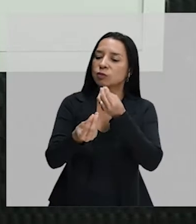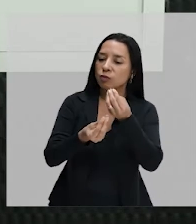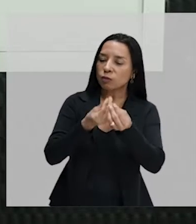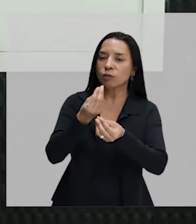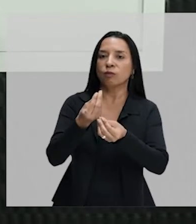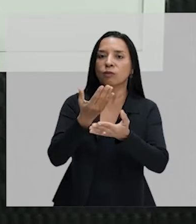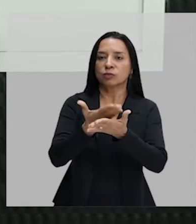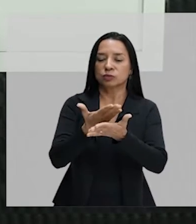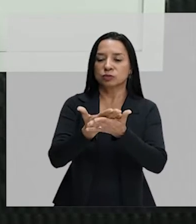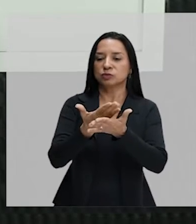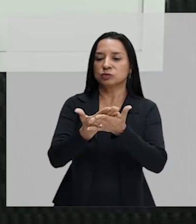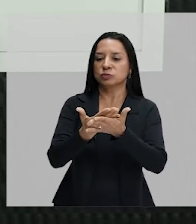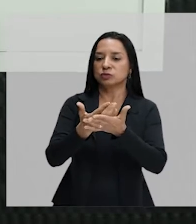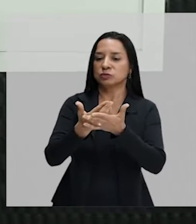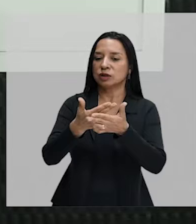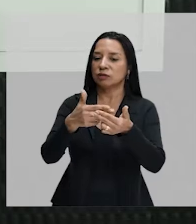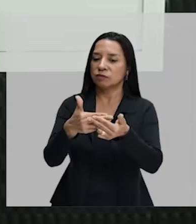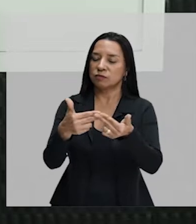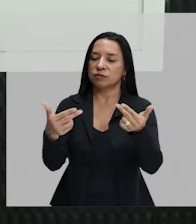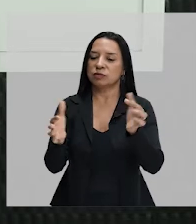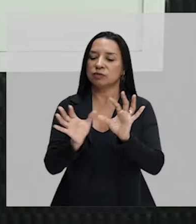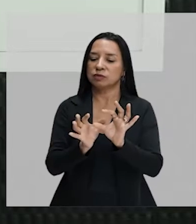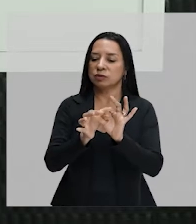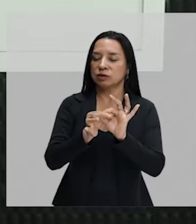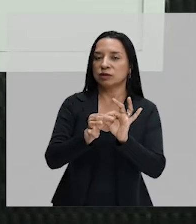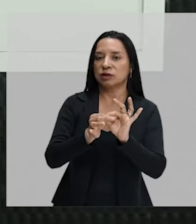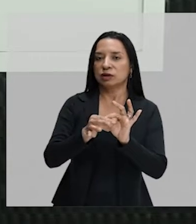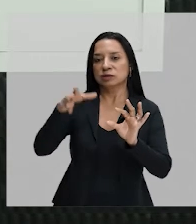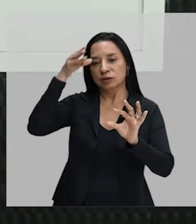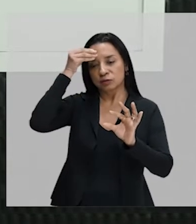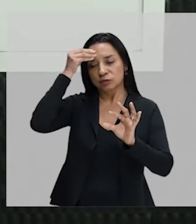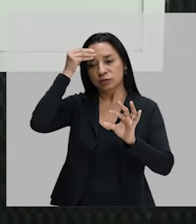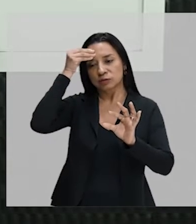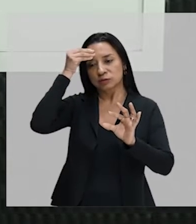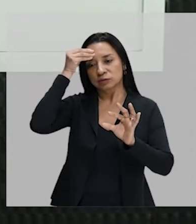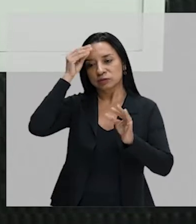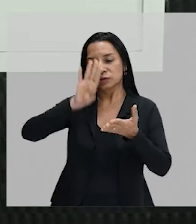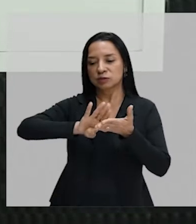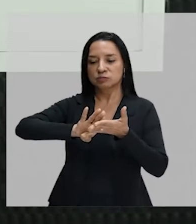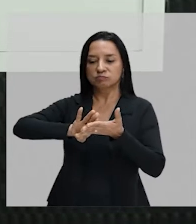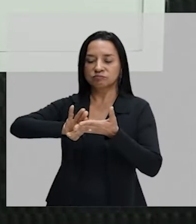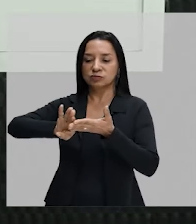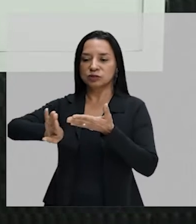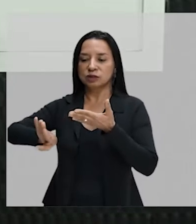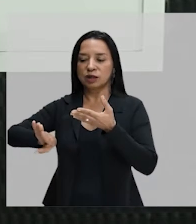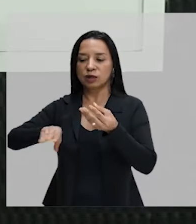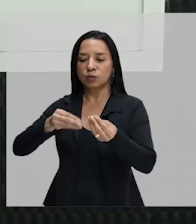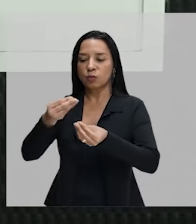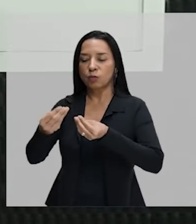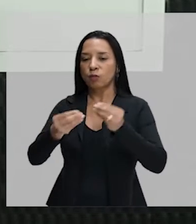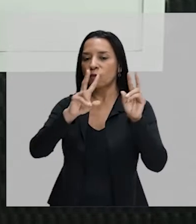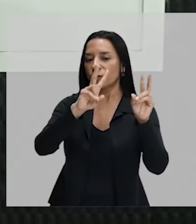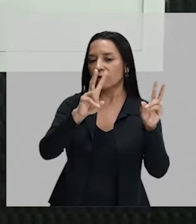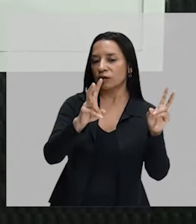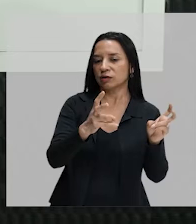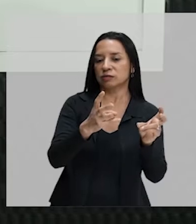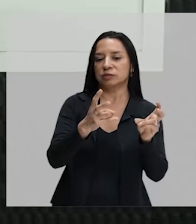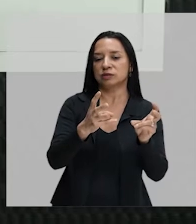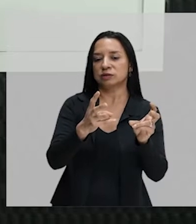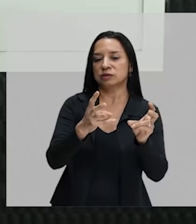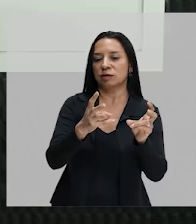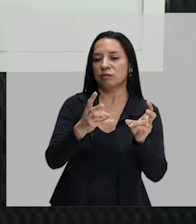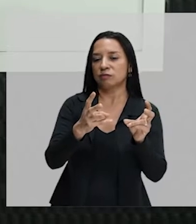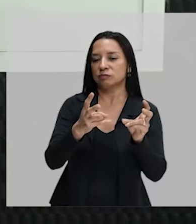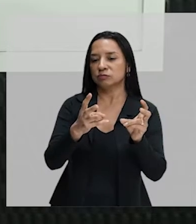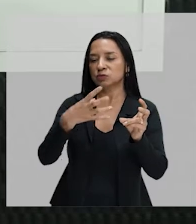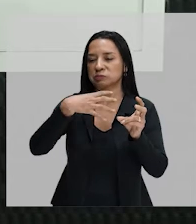estudar fenômenos aliados ao conhecimento, e aí tiraram ela meramente como uma expressão de